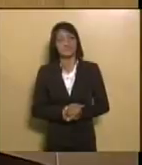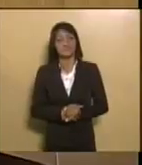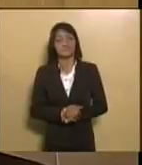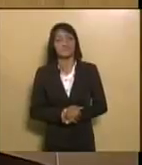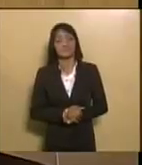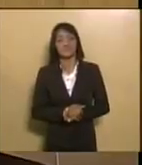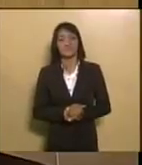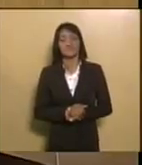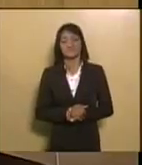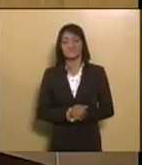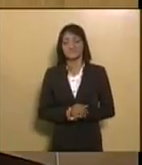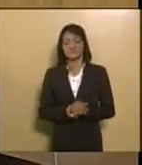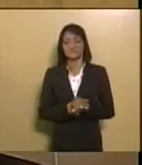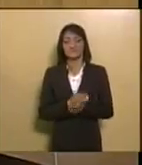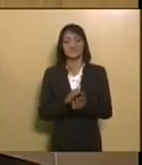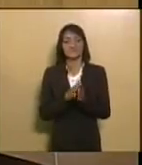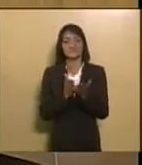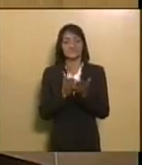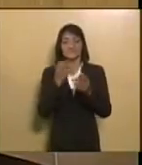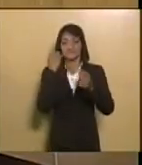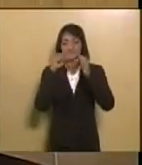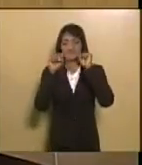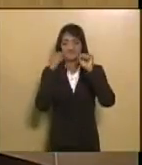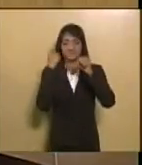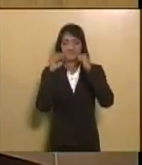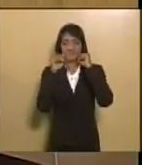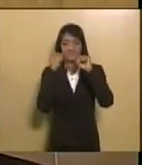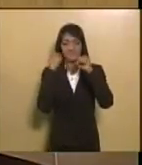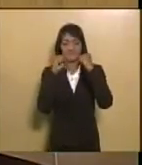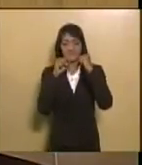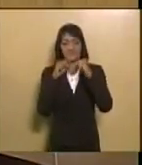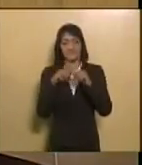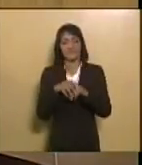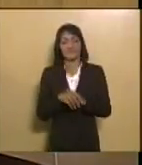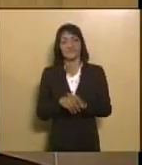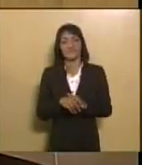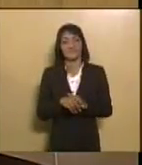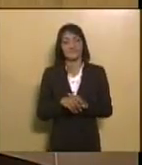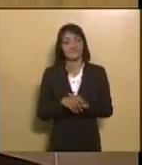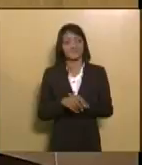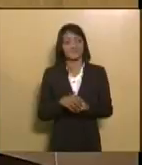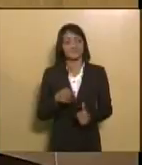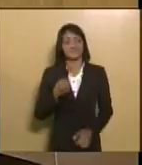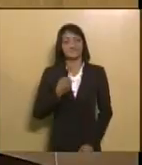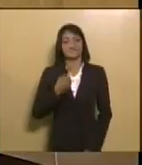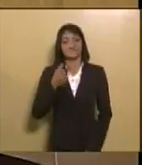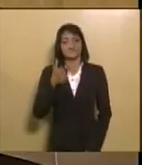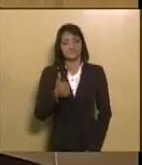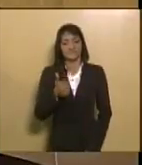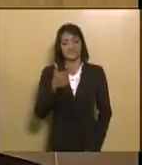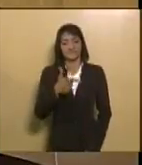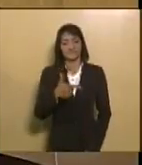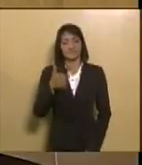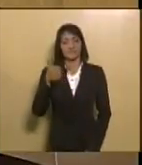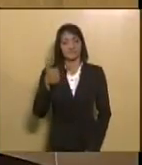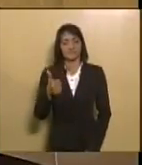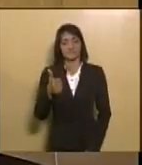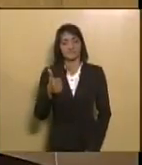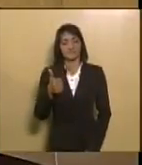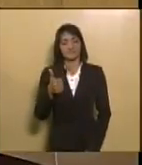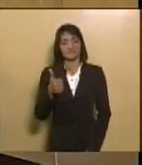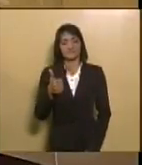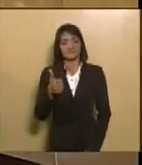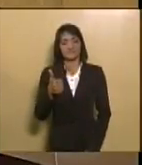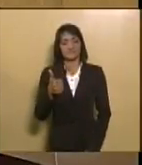a leitura é no livro dos Salmos, de número 121,